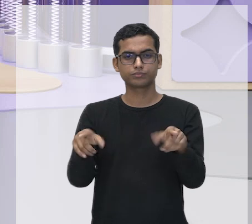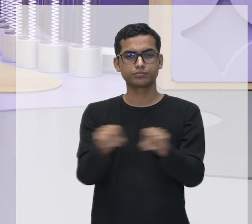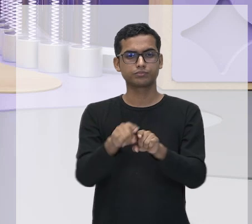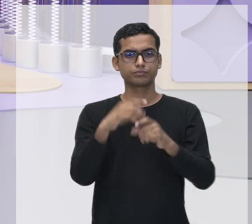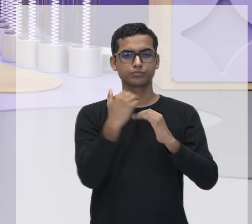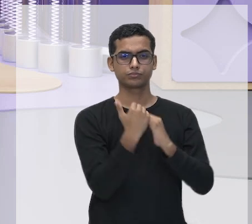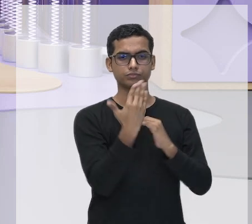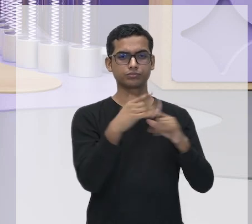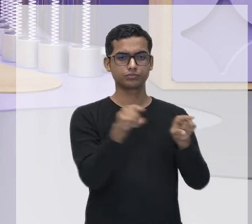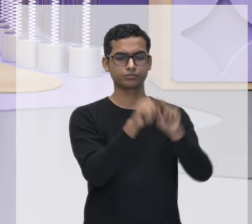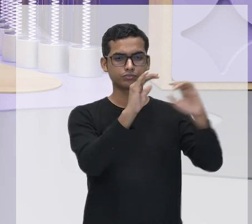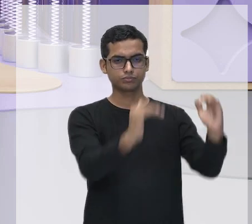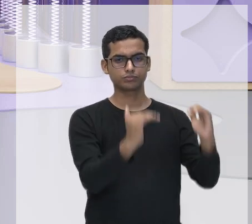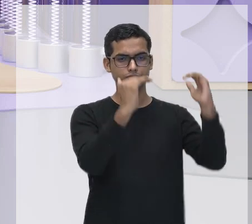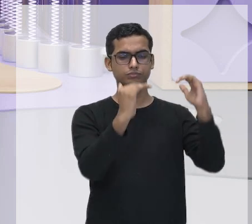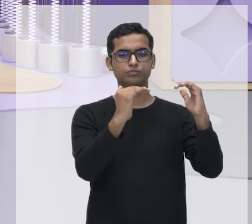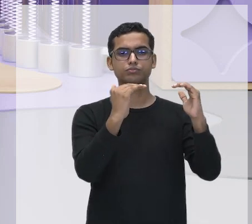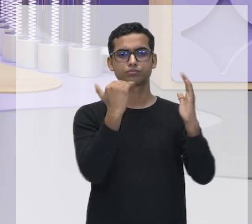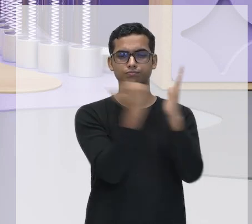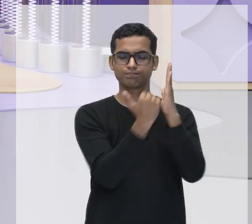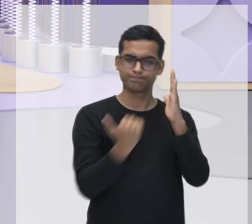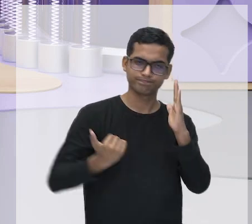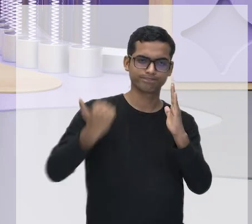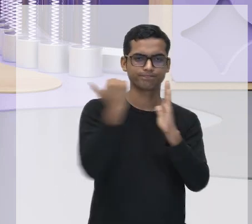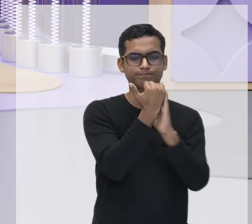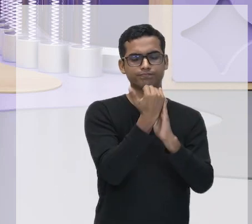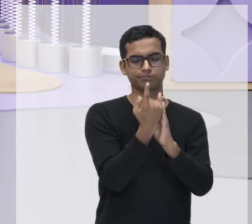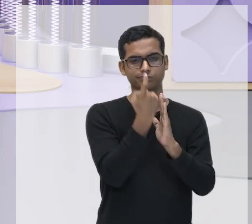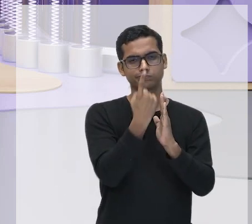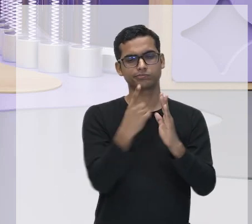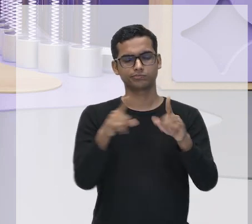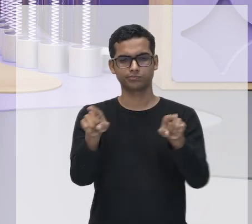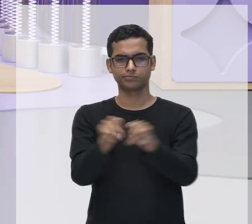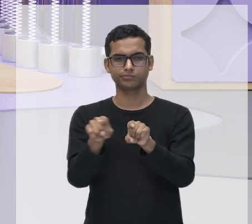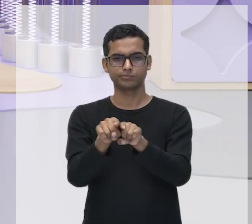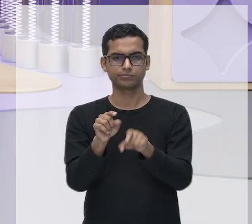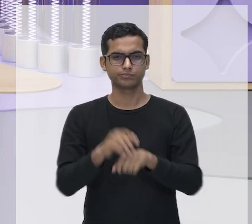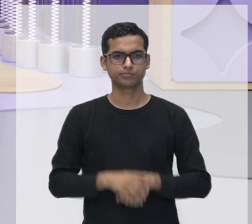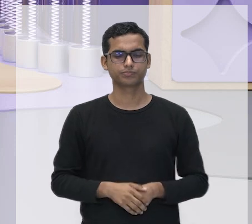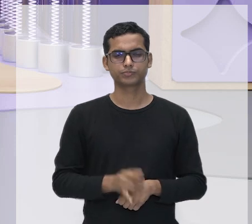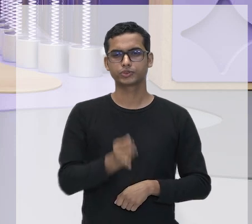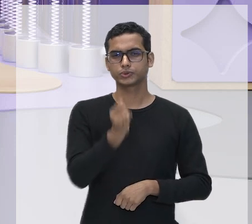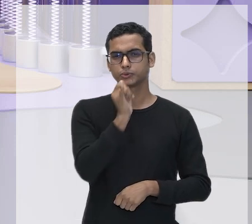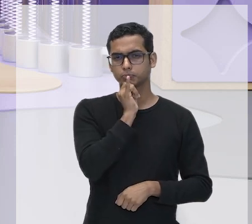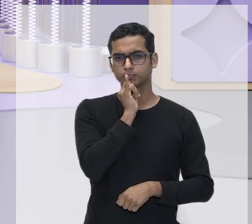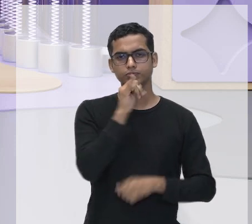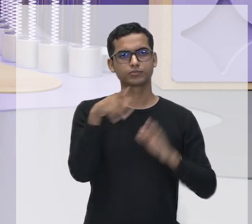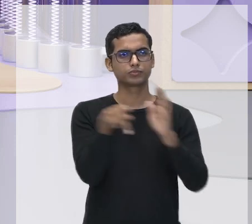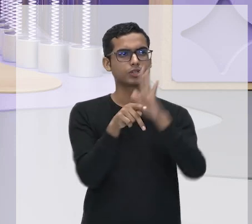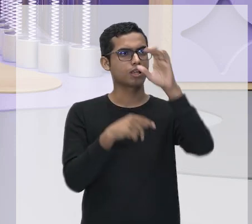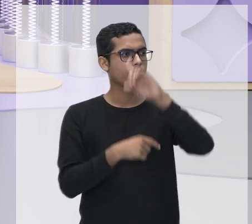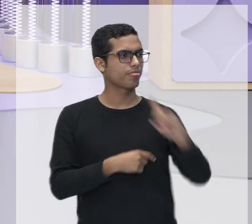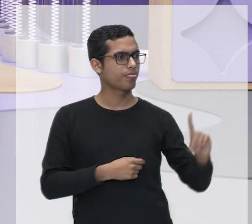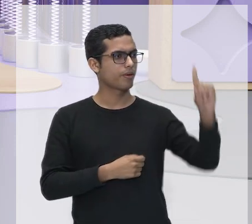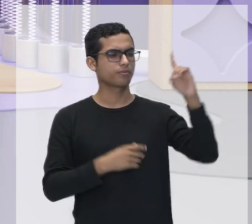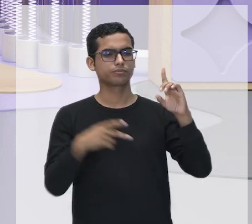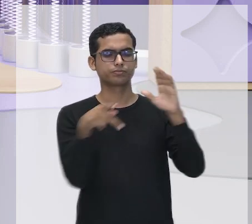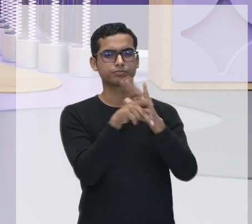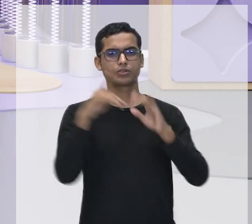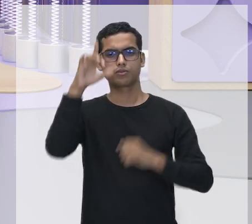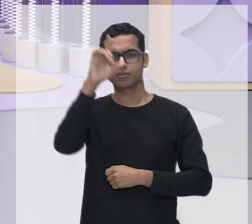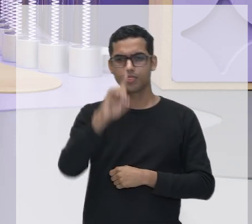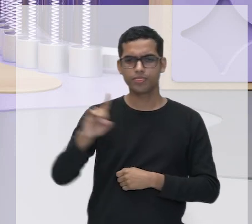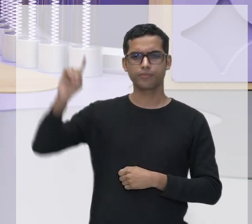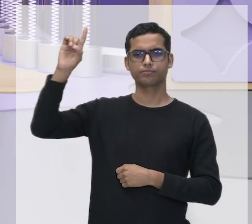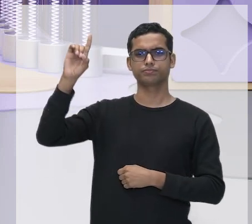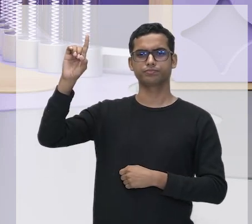o superior, o absoluto. E como exemplo nós temos Deus. Deus é tudo isso. Ele